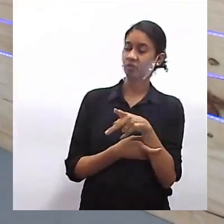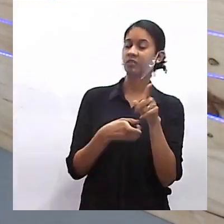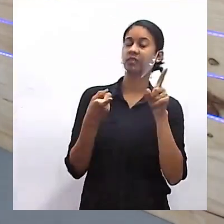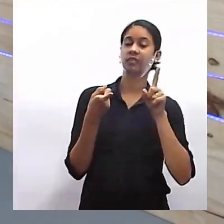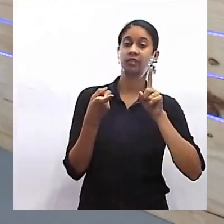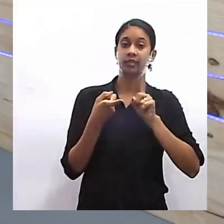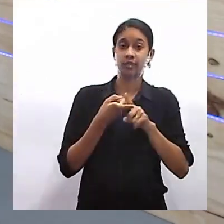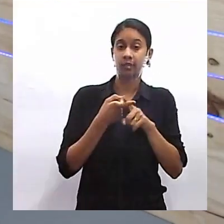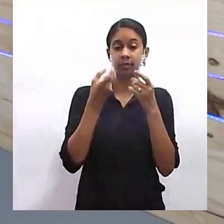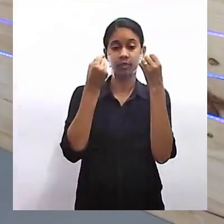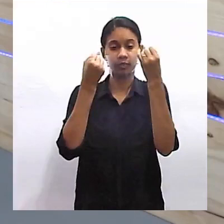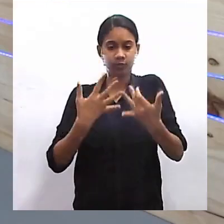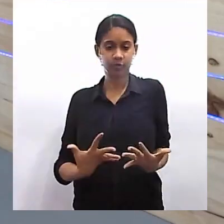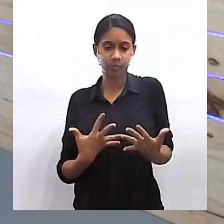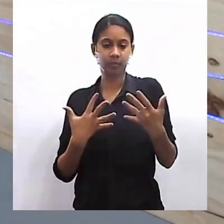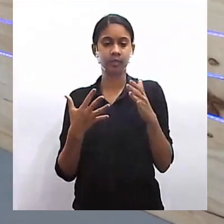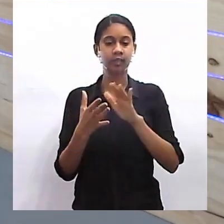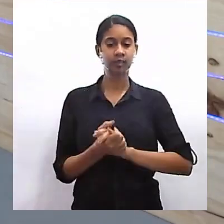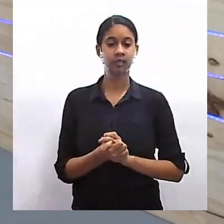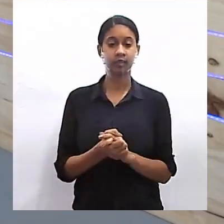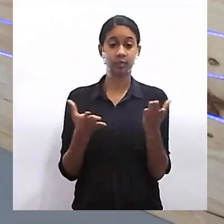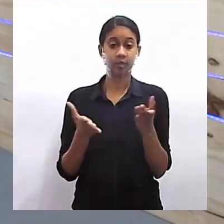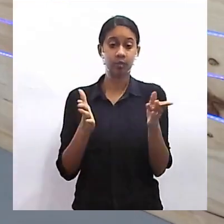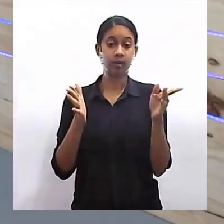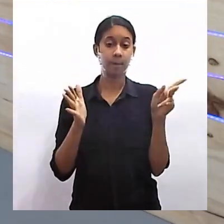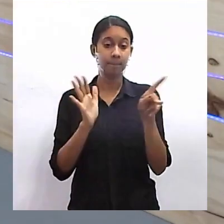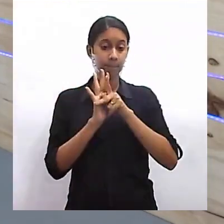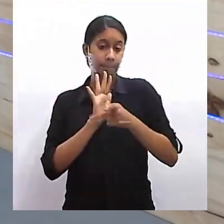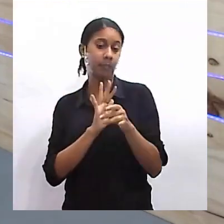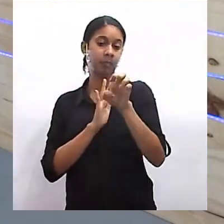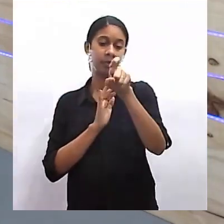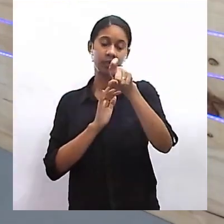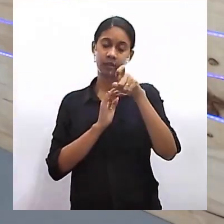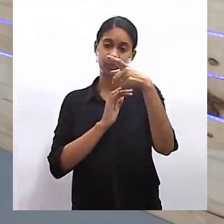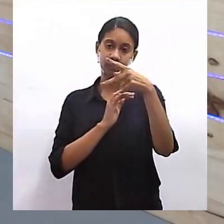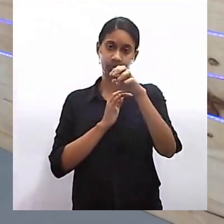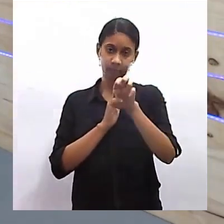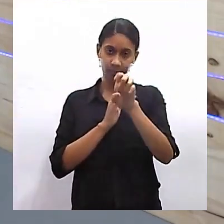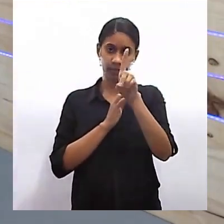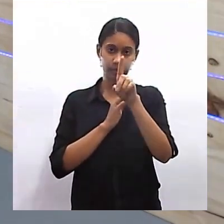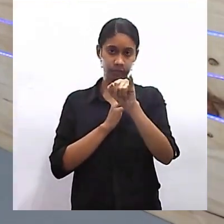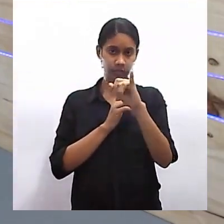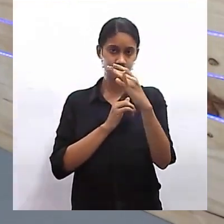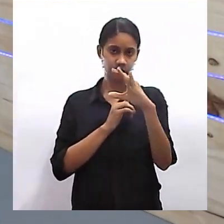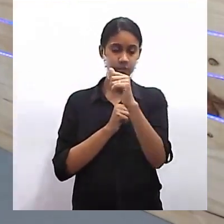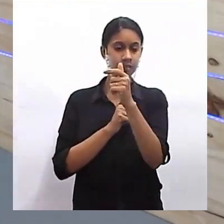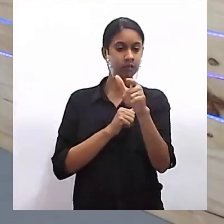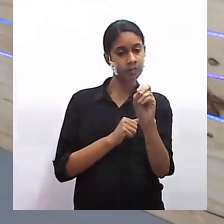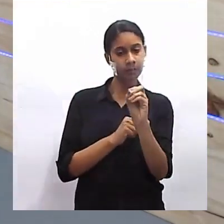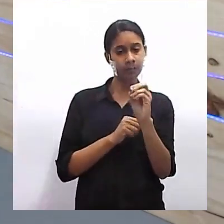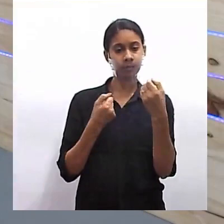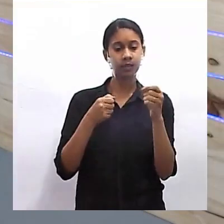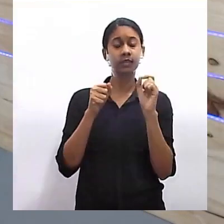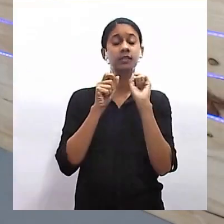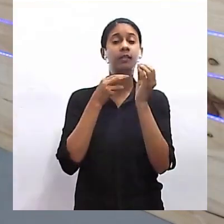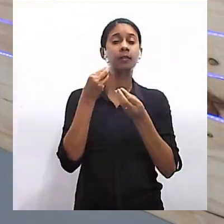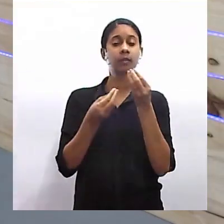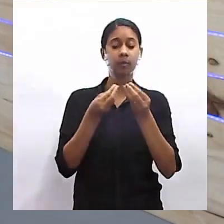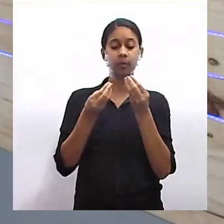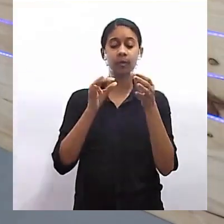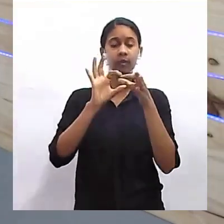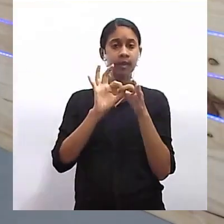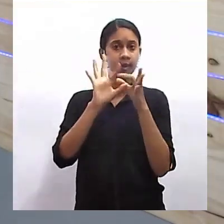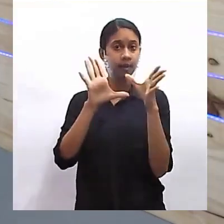e falando especificamente em liberação do veículo. A liberação do veículo, ela tem que ter, obviamente,